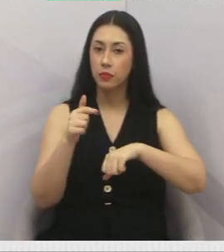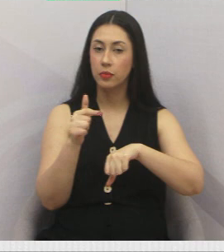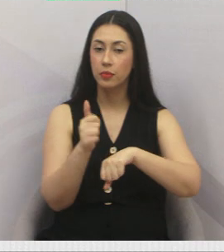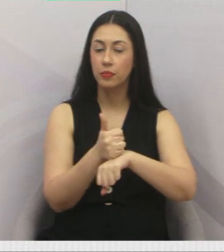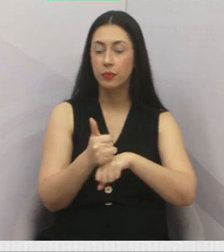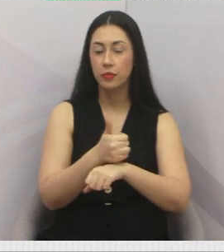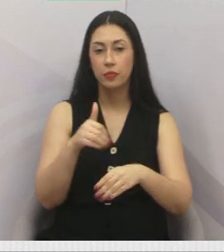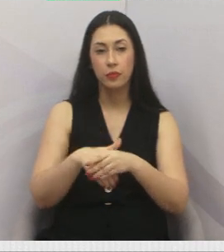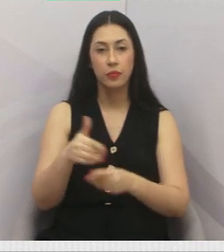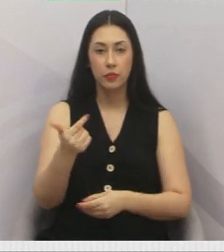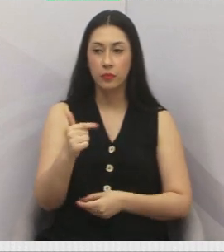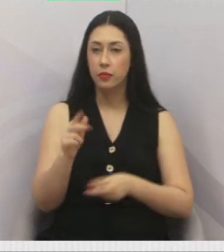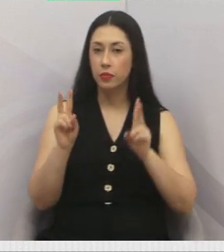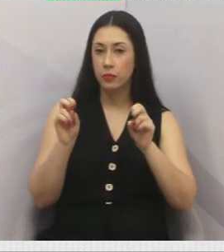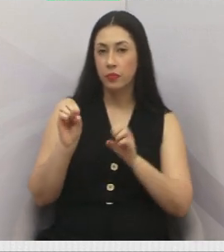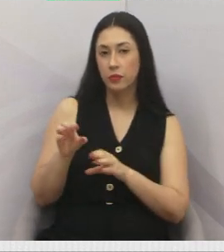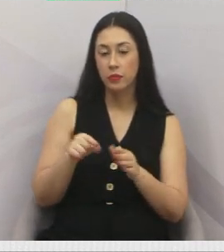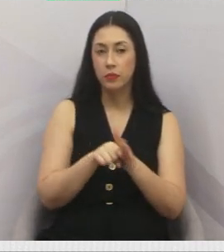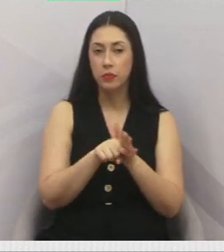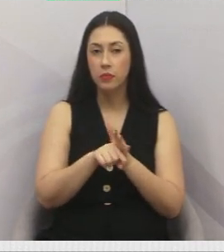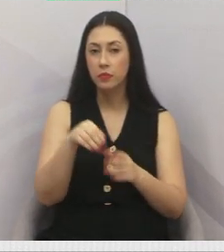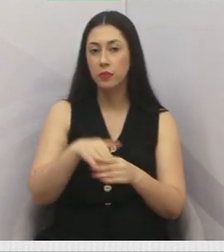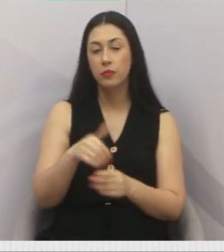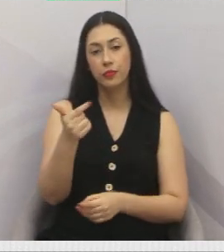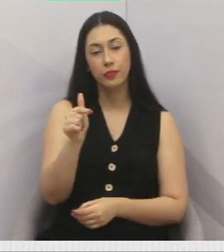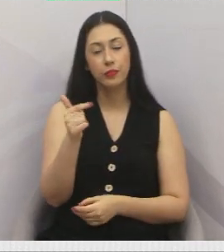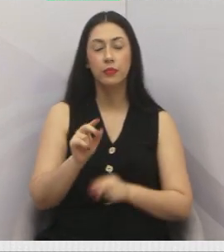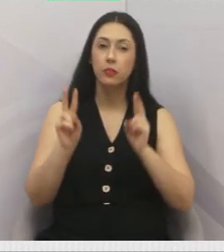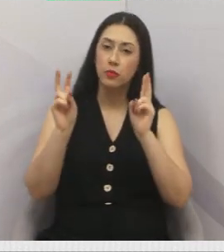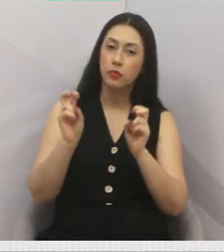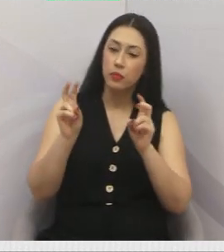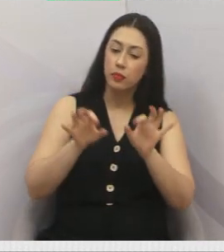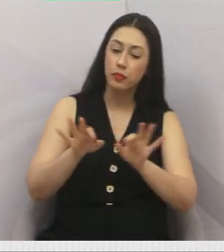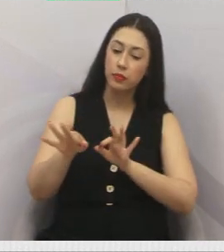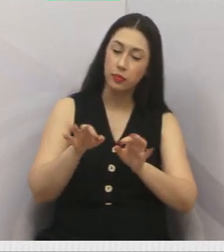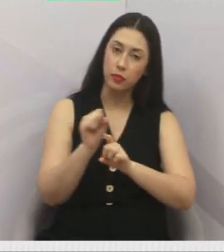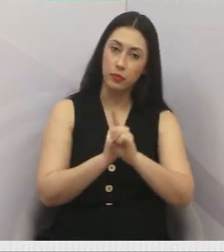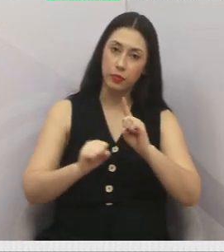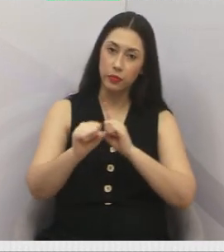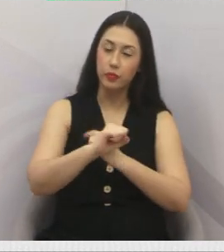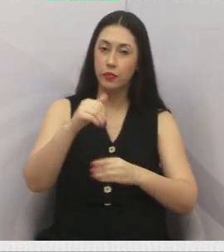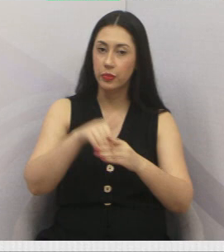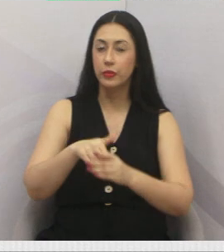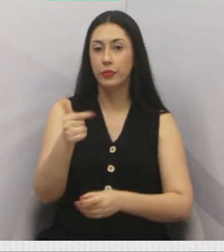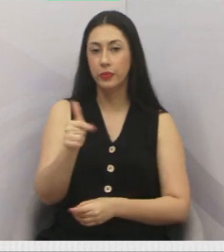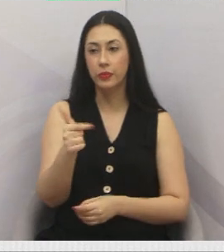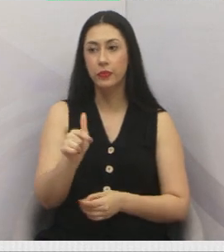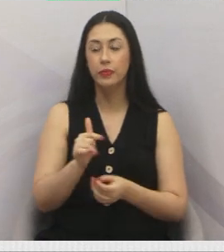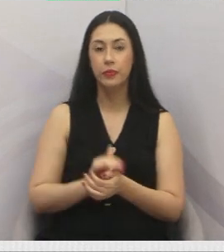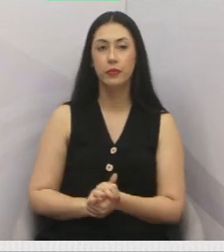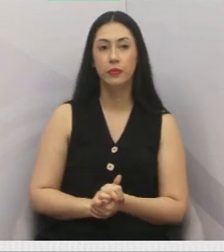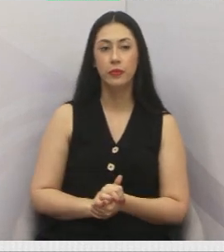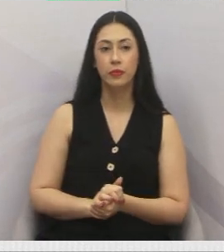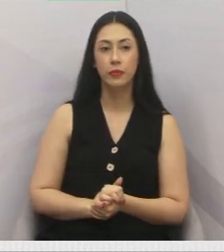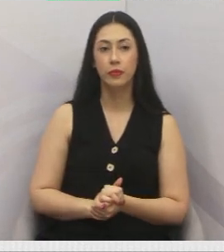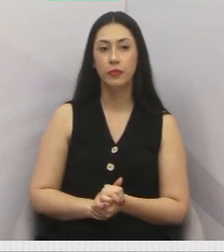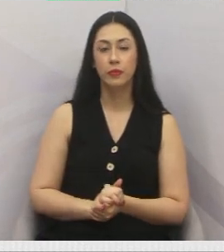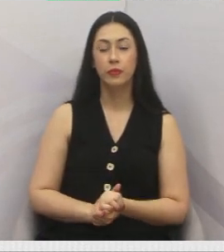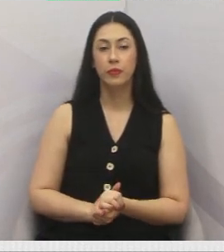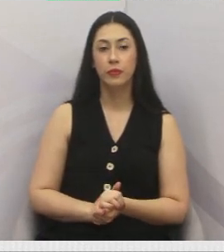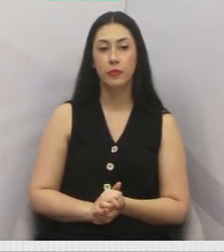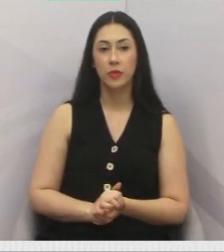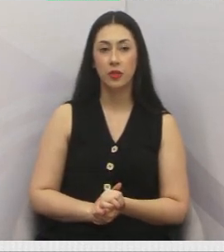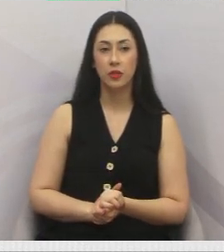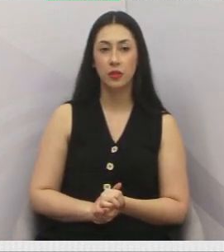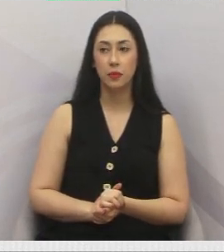branco. Segmento entidades acadêmicas, voto em branco. Segmento organização da sociedade civil, voto em branco. Próximo